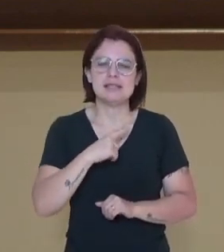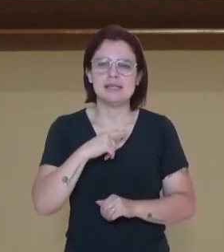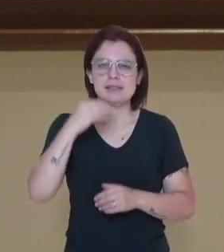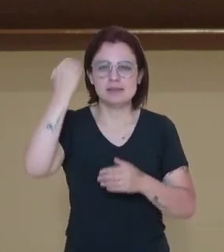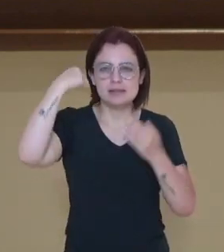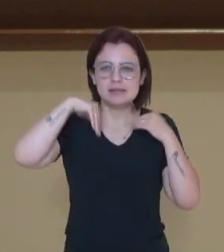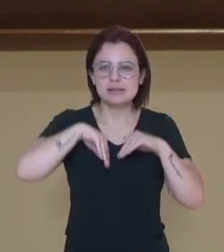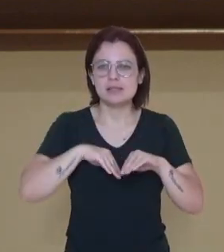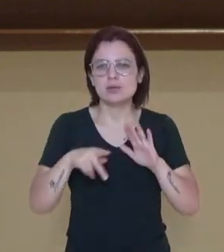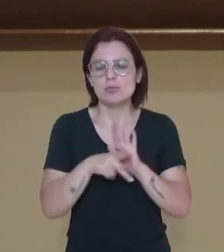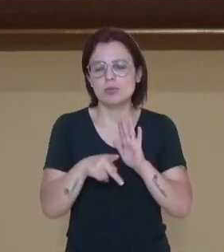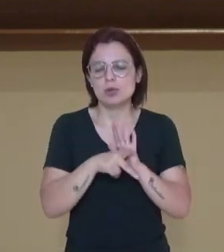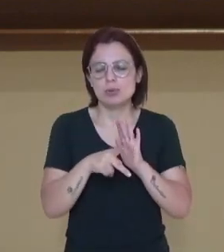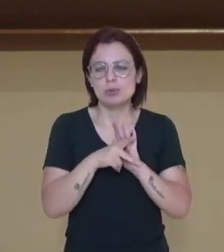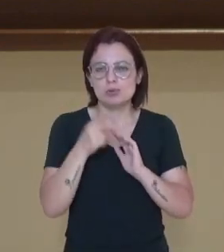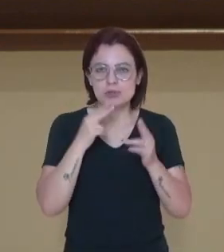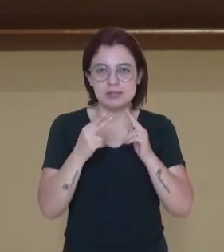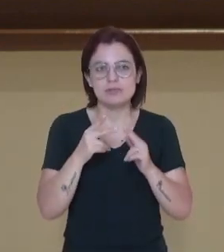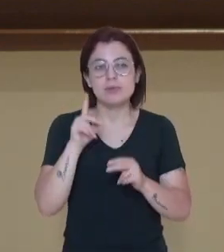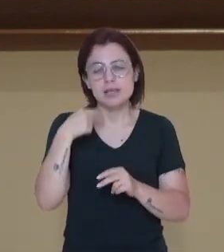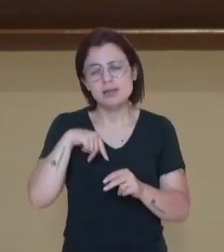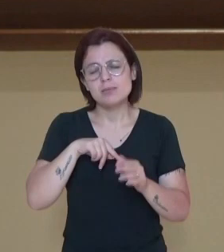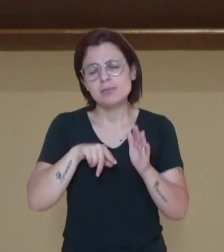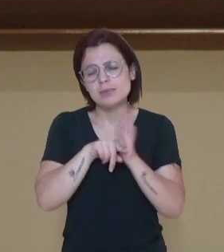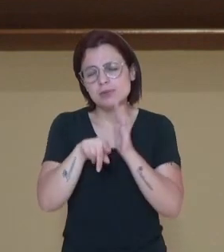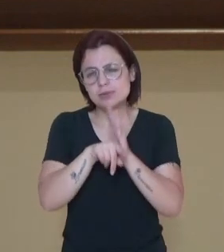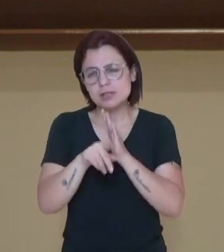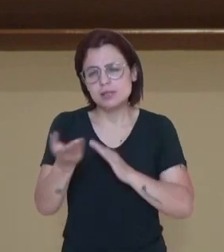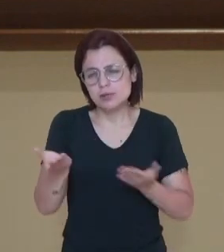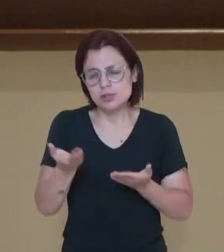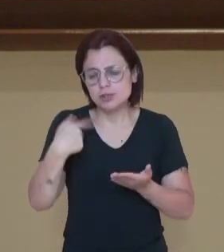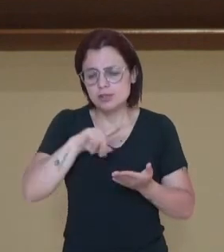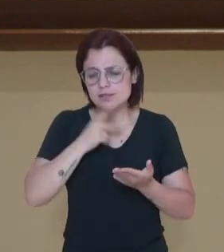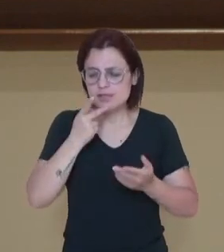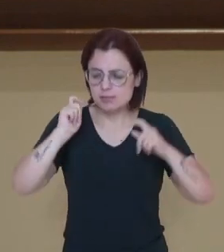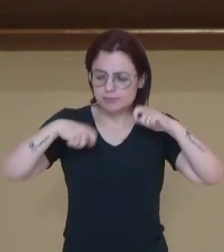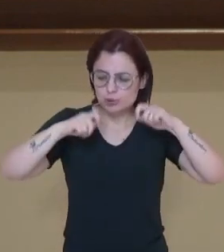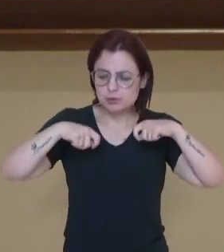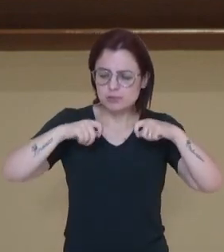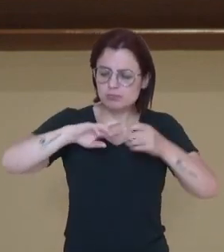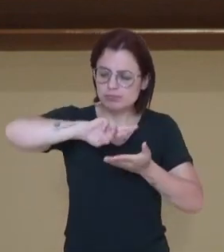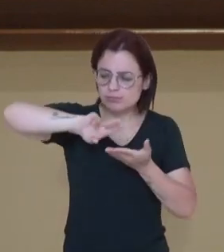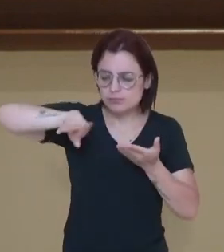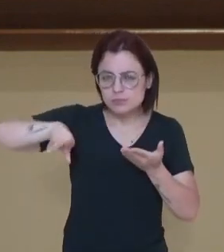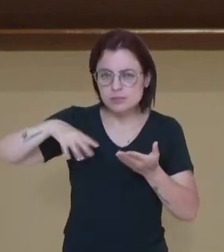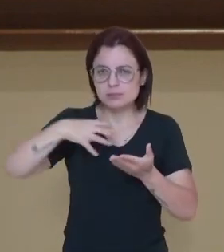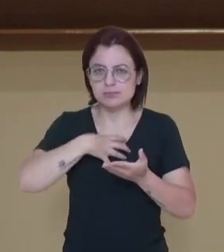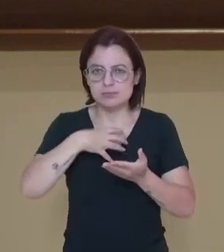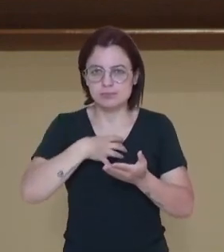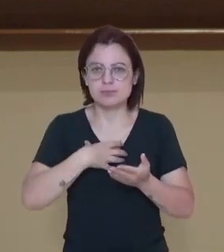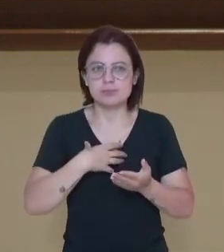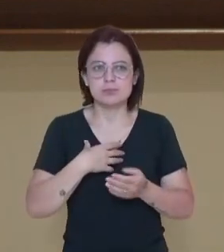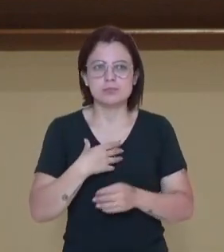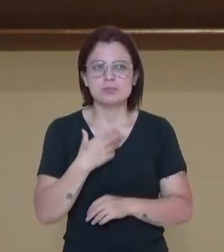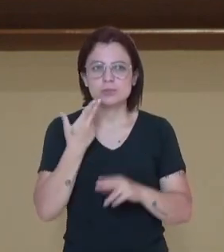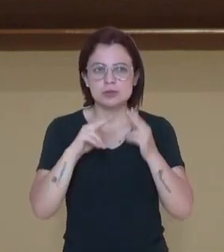indagações pertinentes, visto que hoje nós vamos falar de possibilidades diferentes de produzir